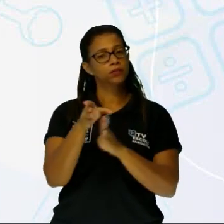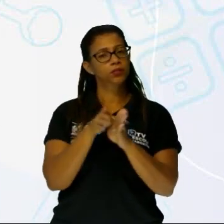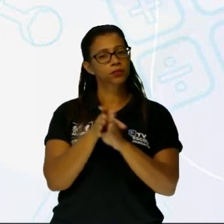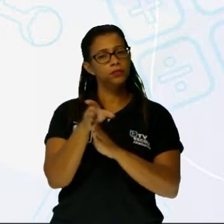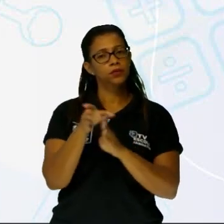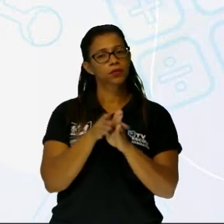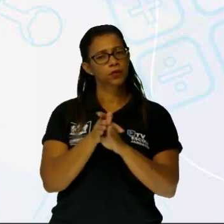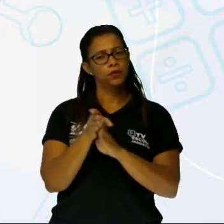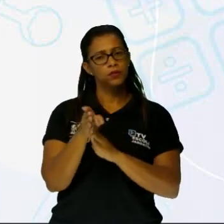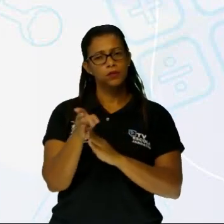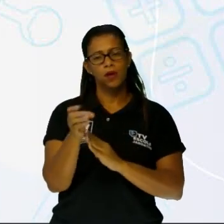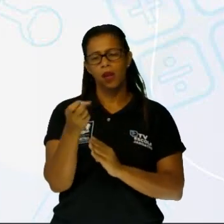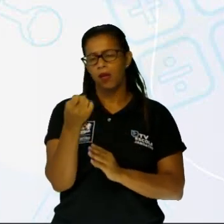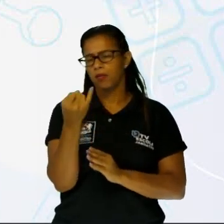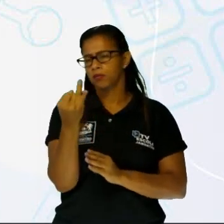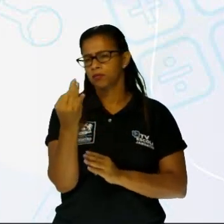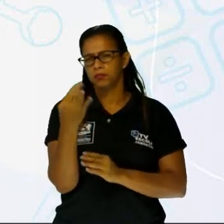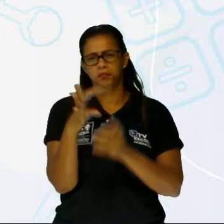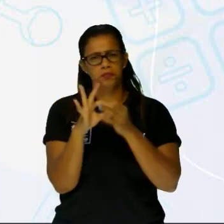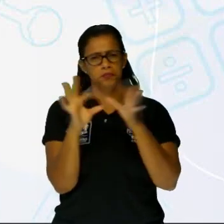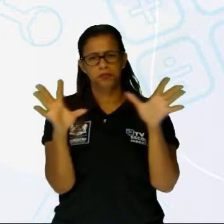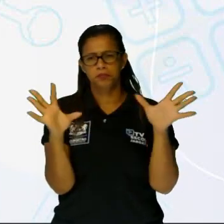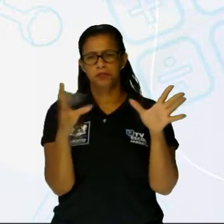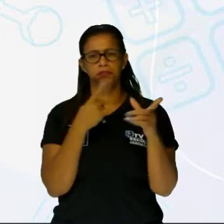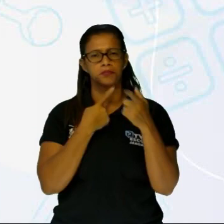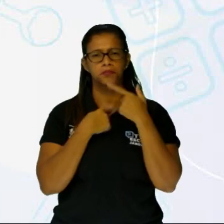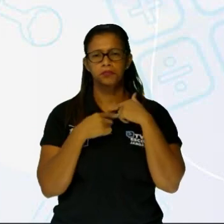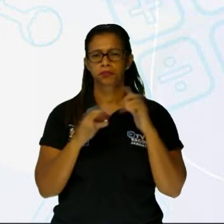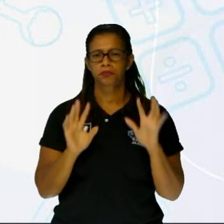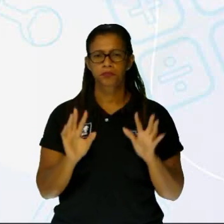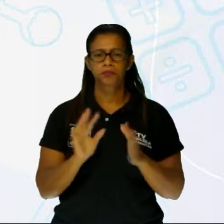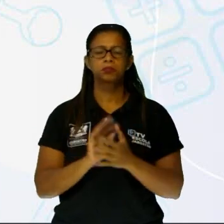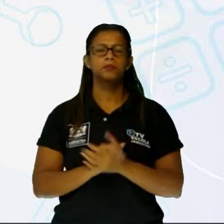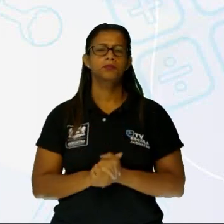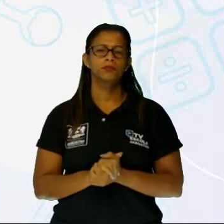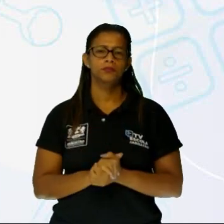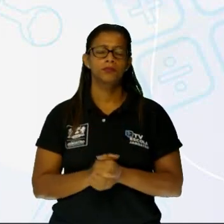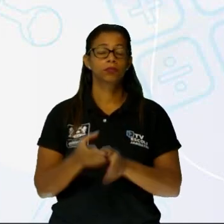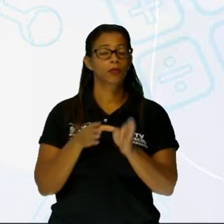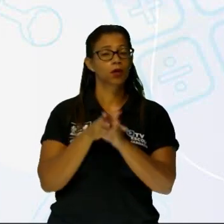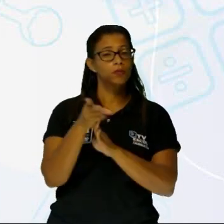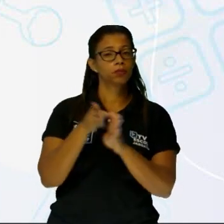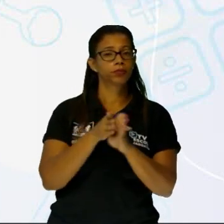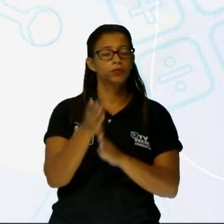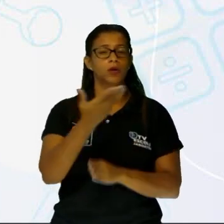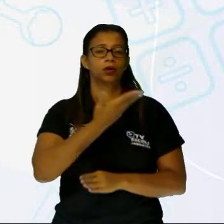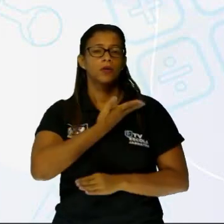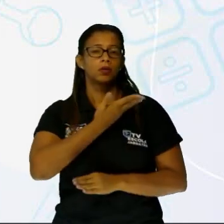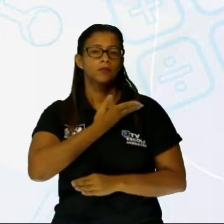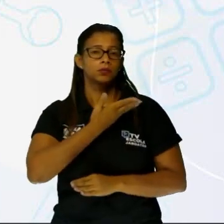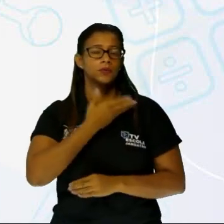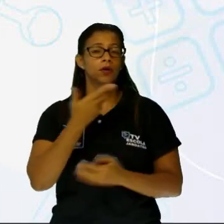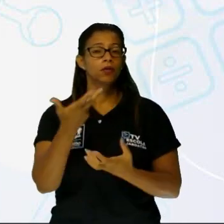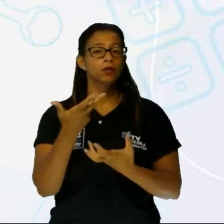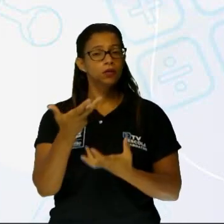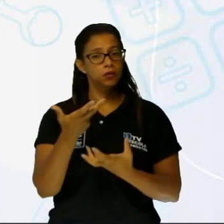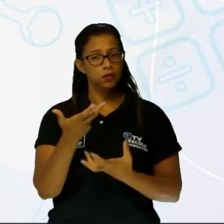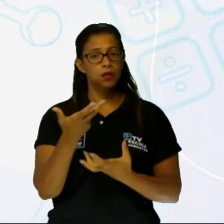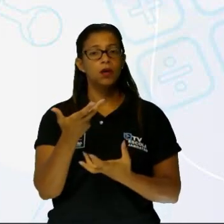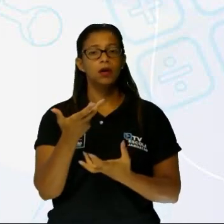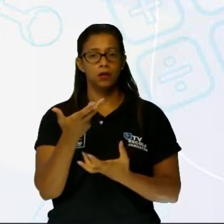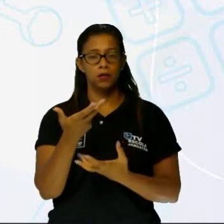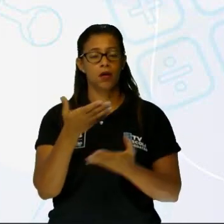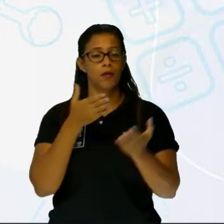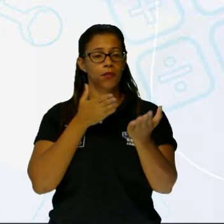conselhos, quantos conselhos vocês quiserem, certo? Para um amigo que quer muito passar